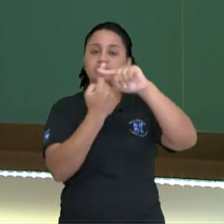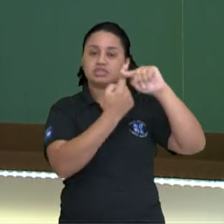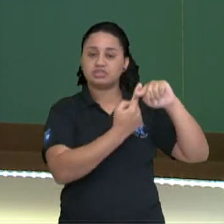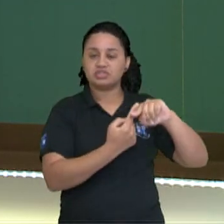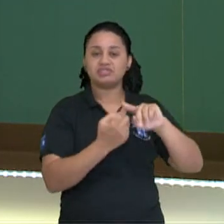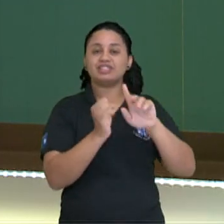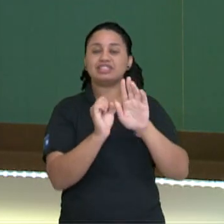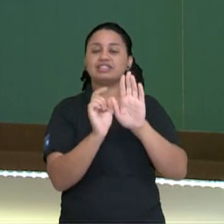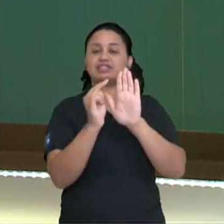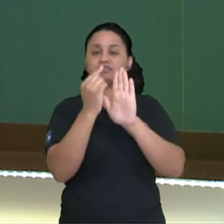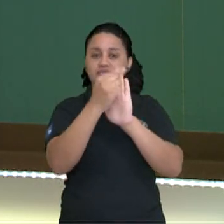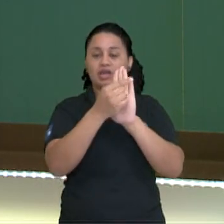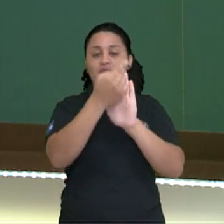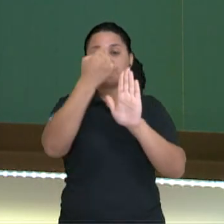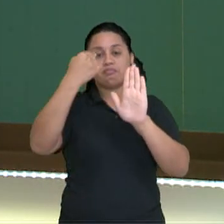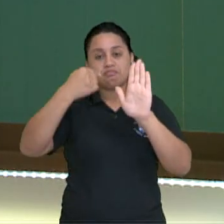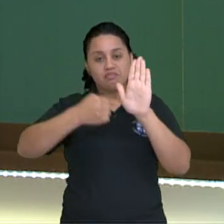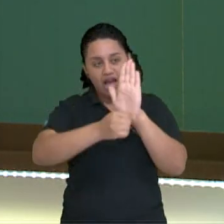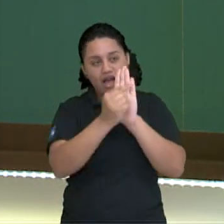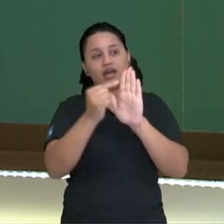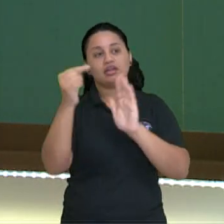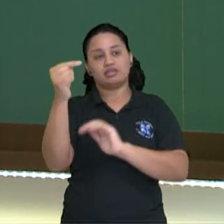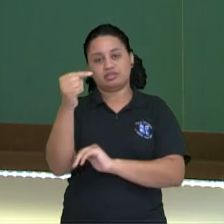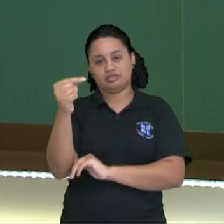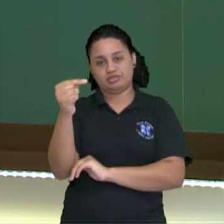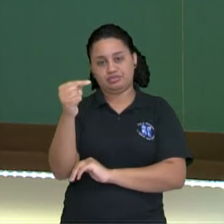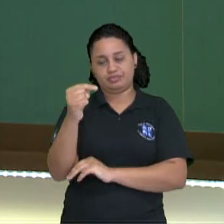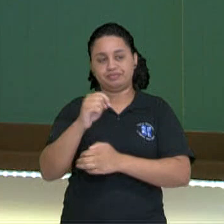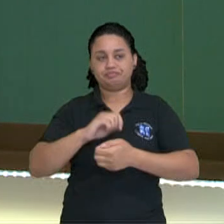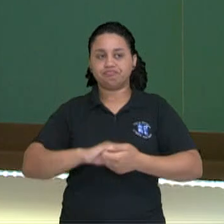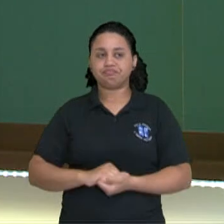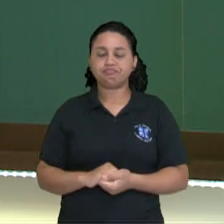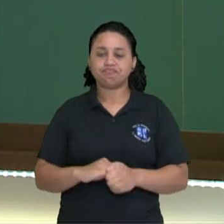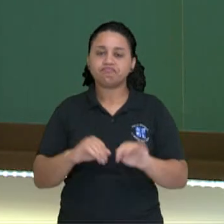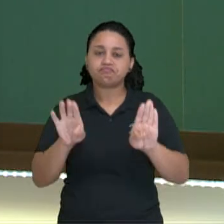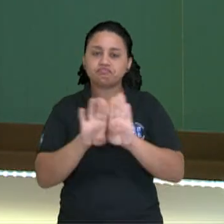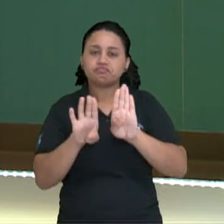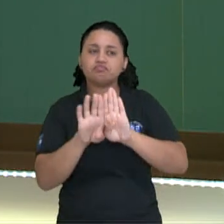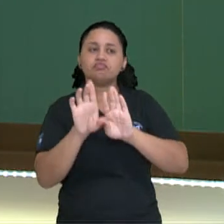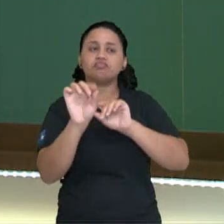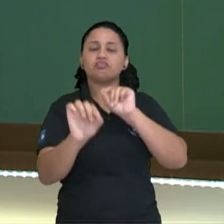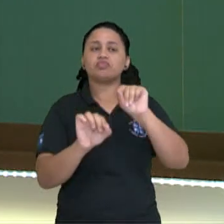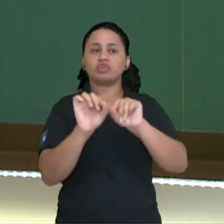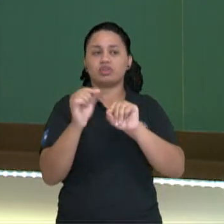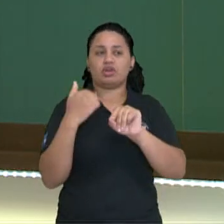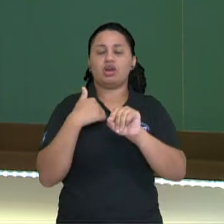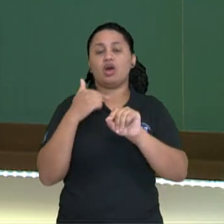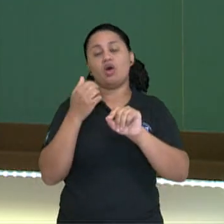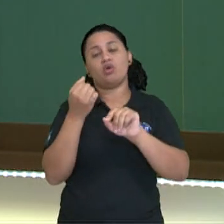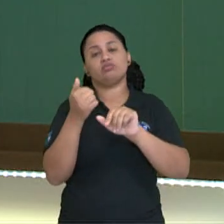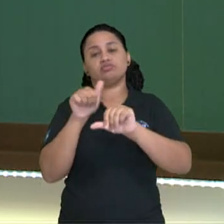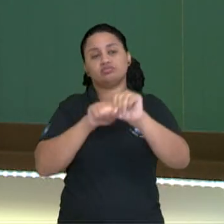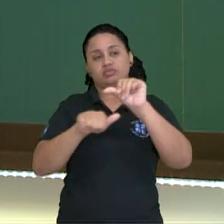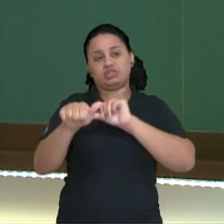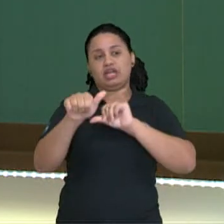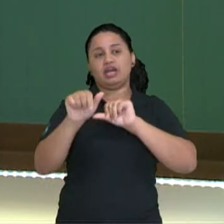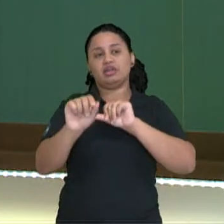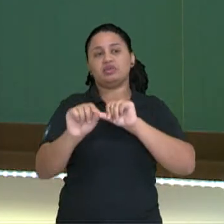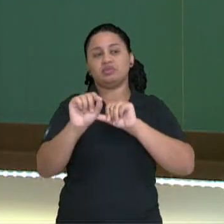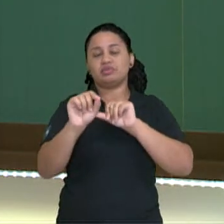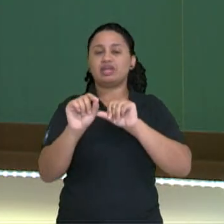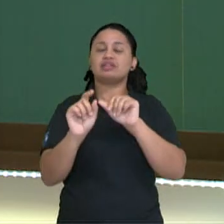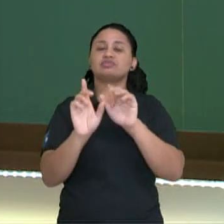ângulos negativos. Também que nós podemos aí fazer o caminho contrário, né? Que é